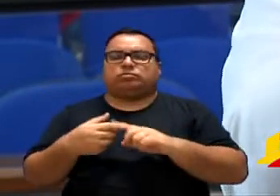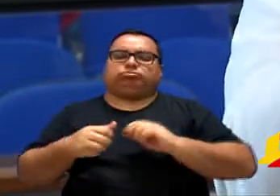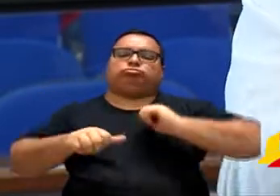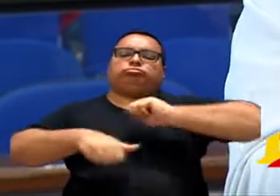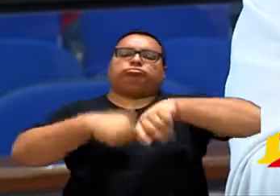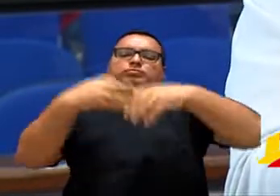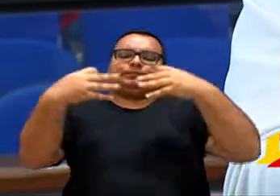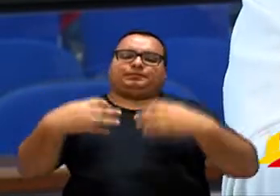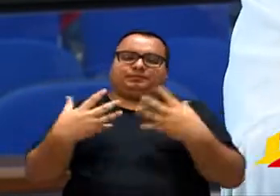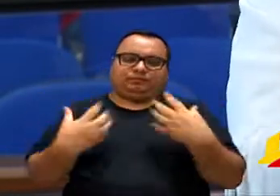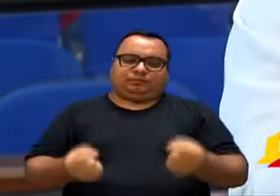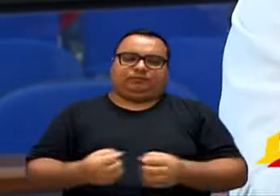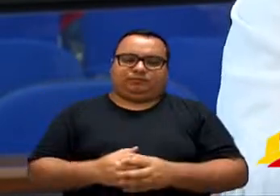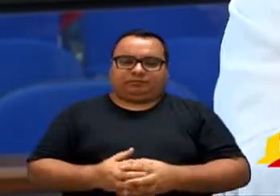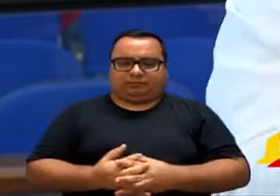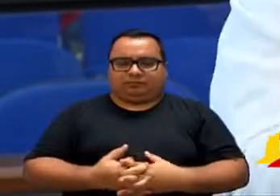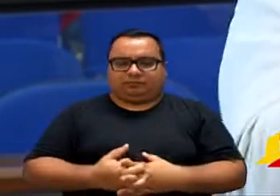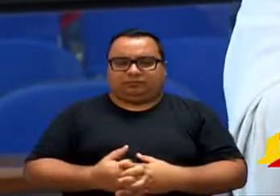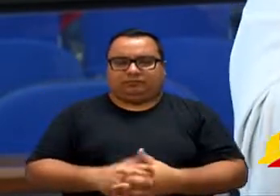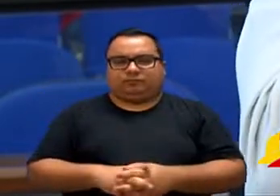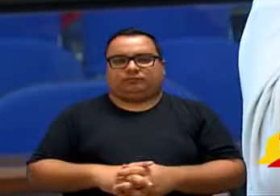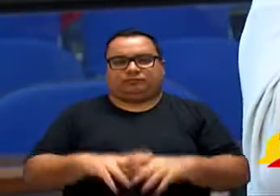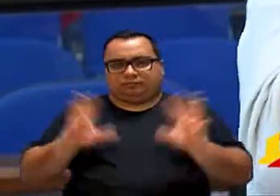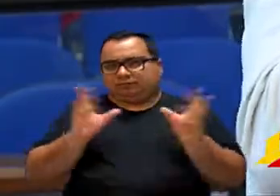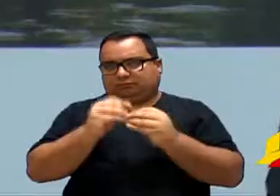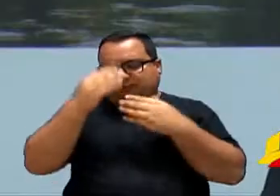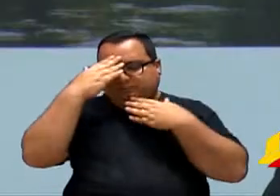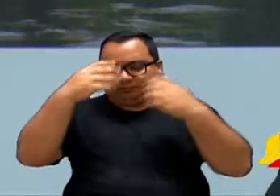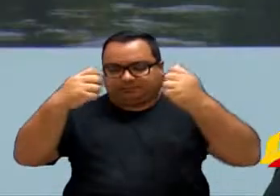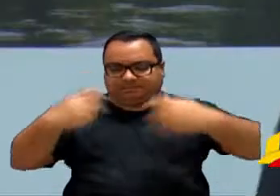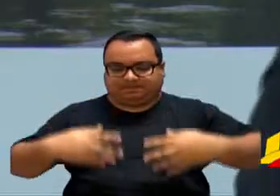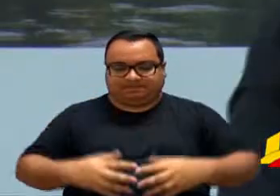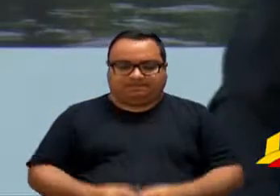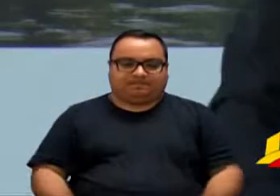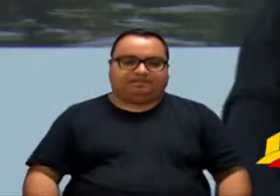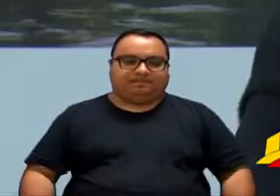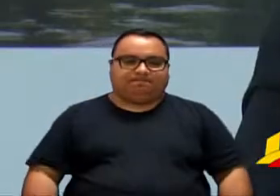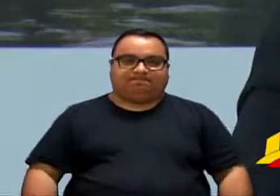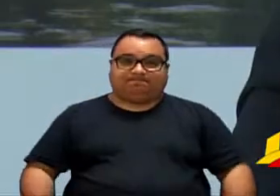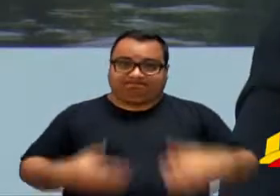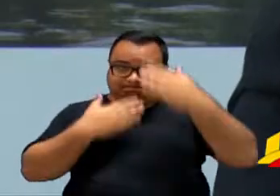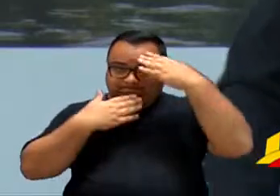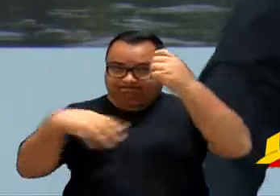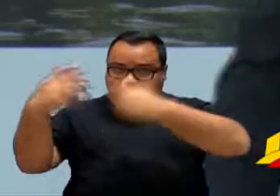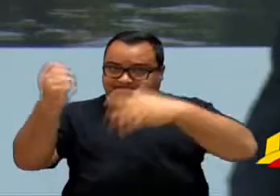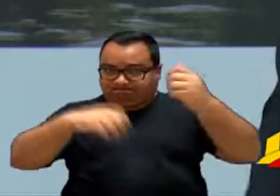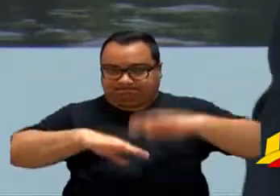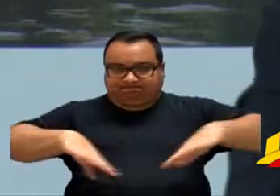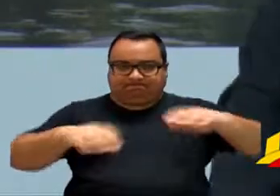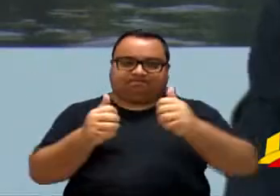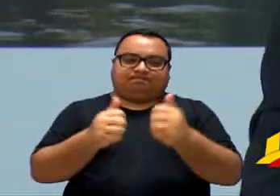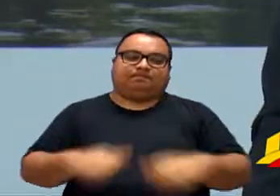solucionar o problema é isso obrigado senhor presidente obrigado obrigado a todos